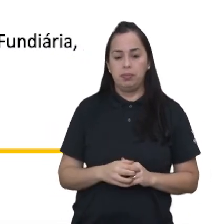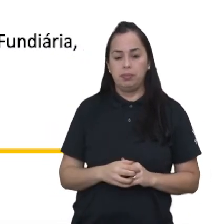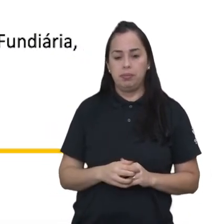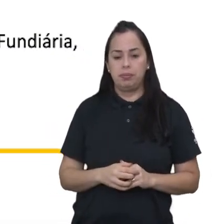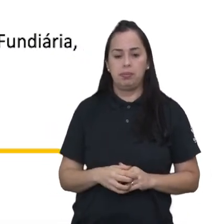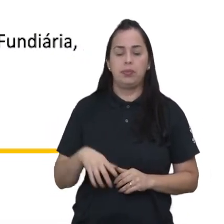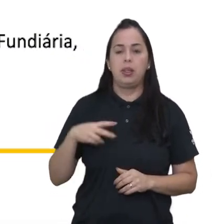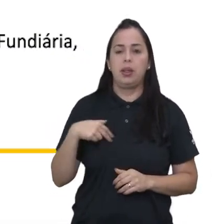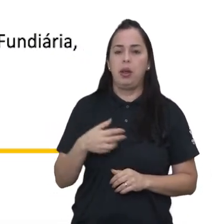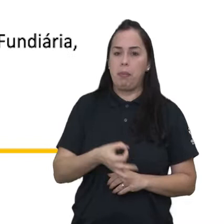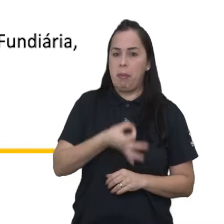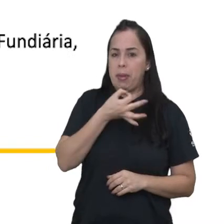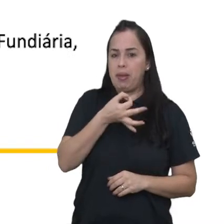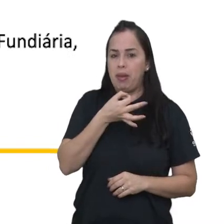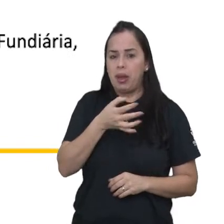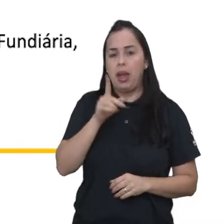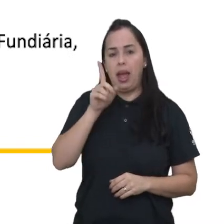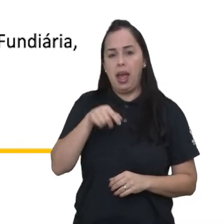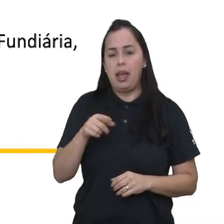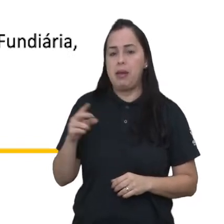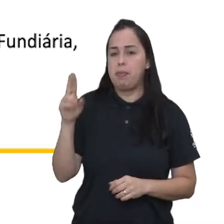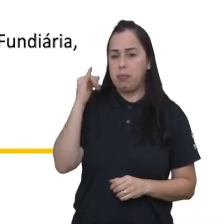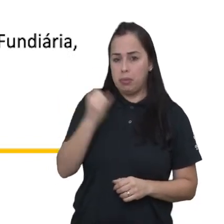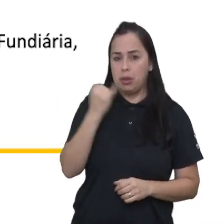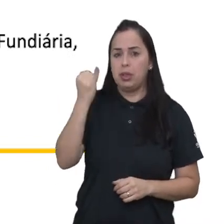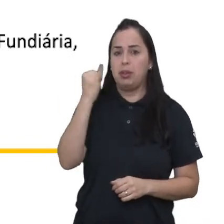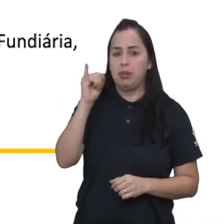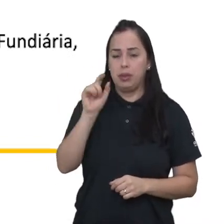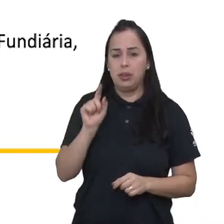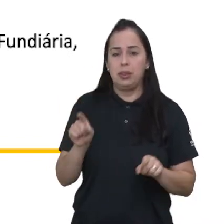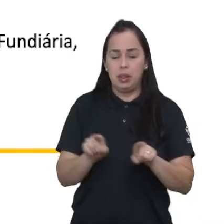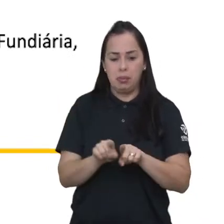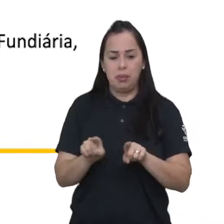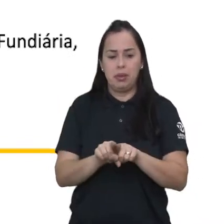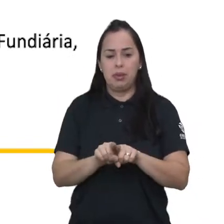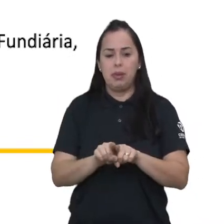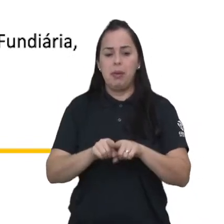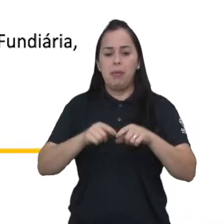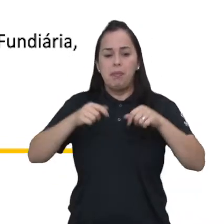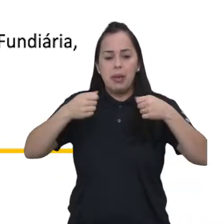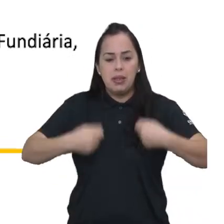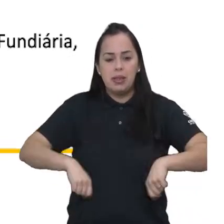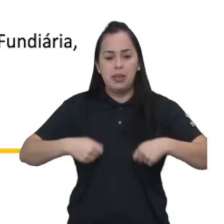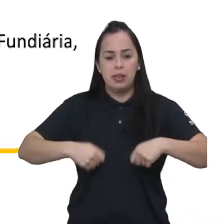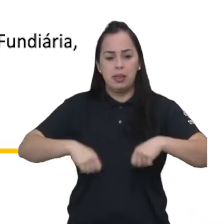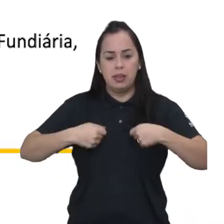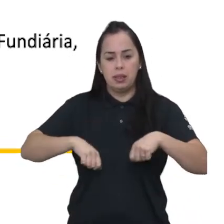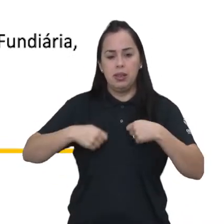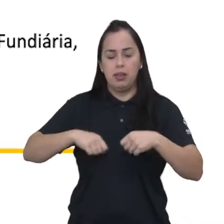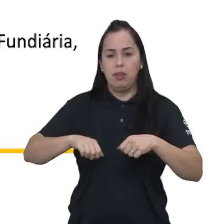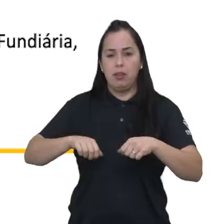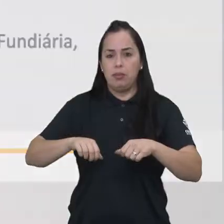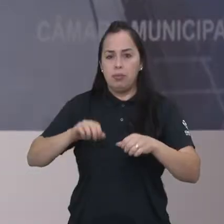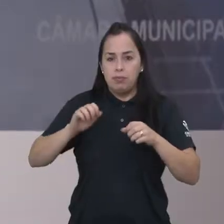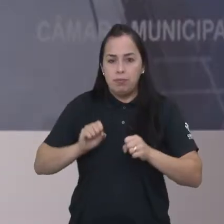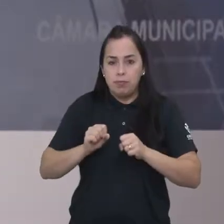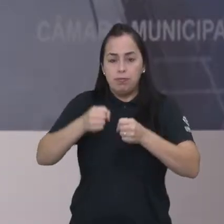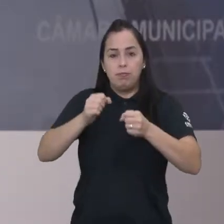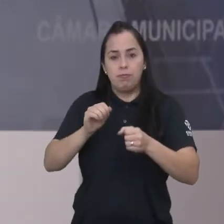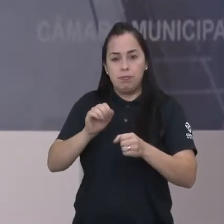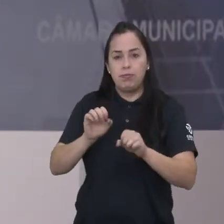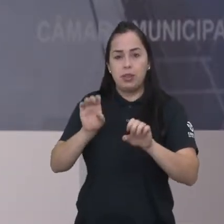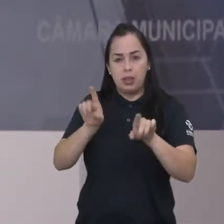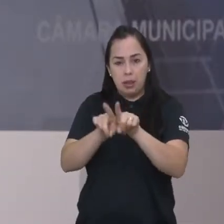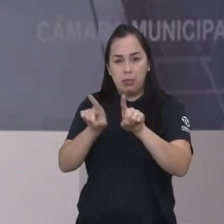que eu acho que é uma questão fundamental também, tem que fortalecer a estrutura de regularização fundiária do município. A gente teve com o